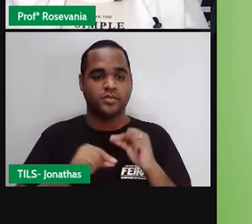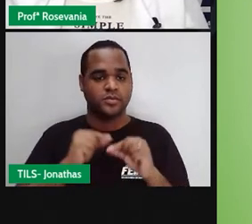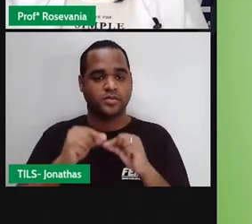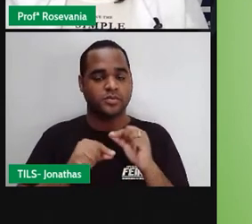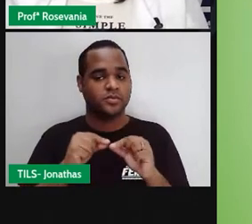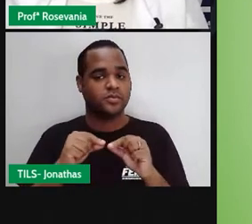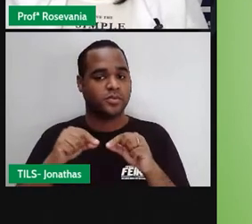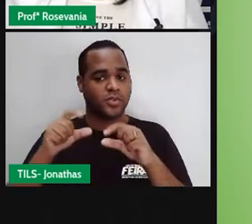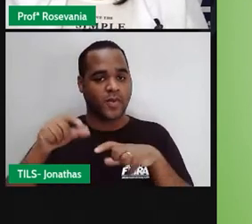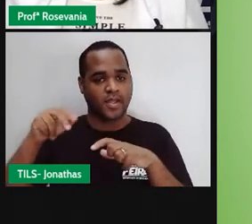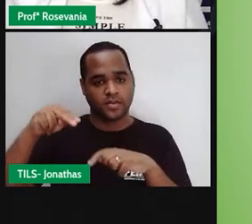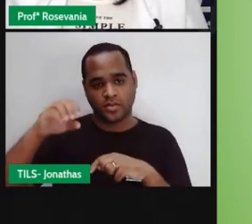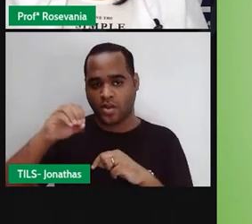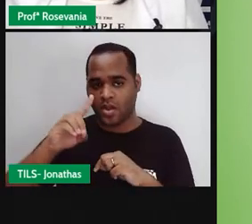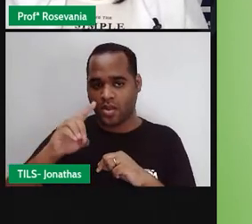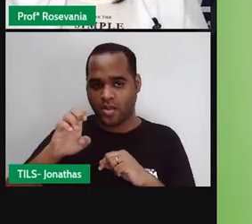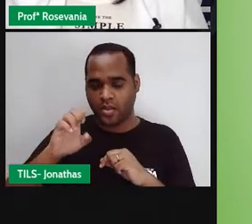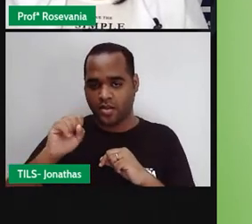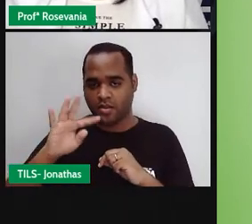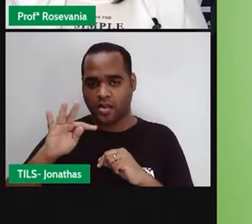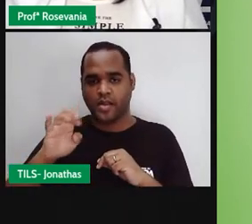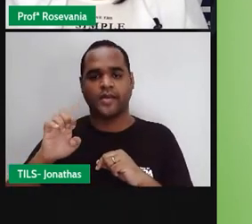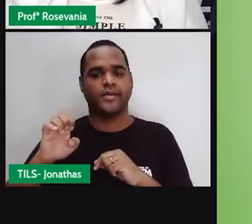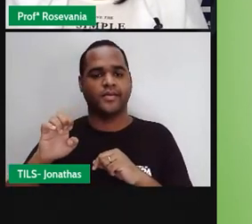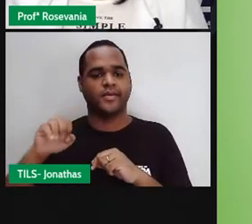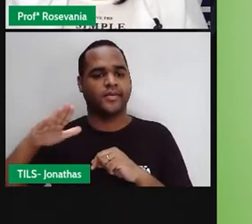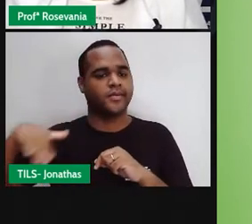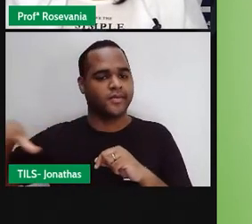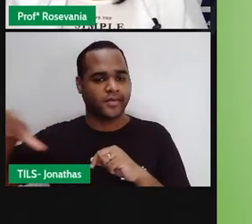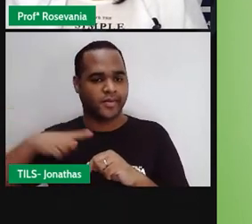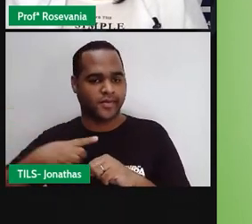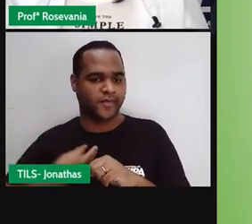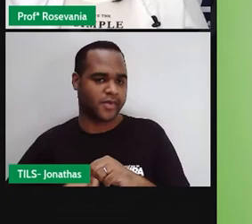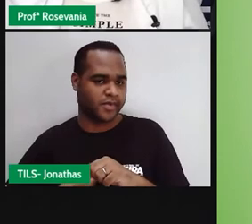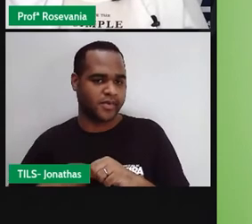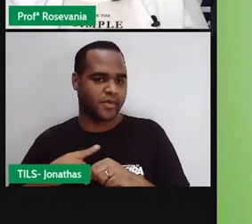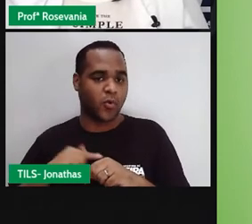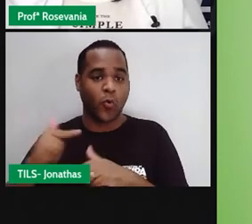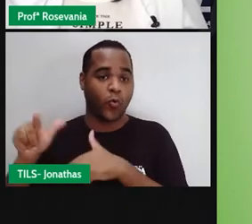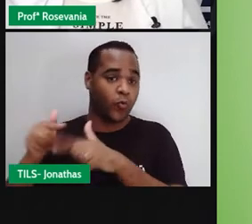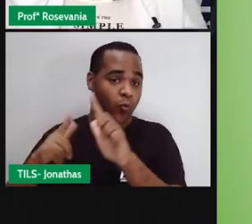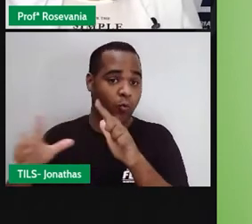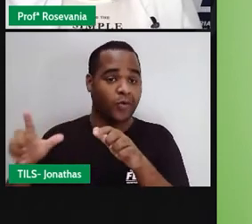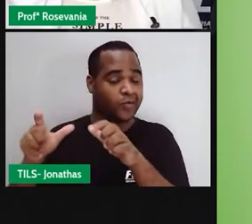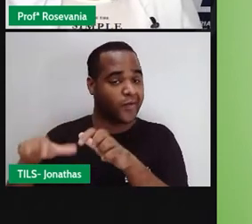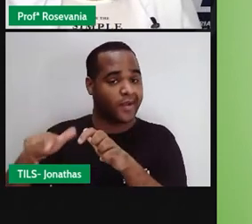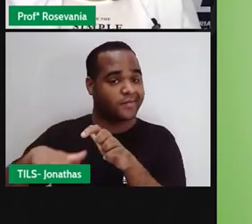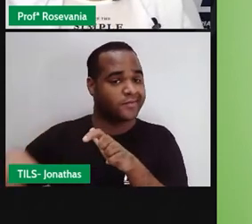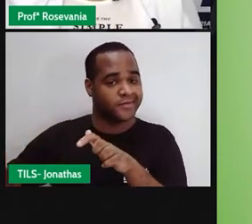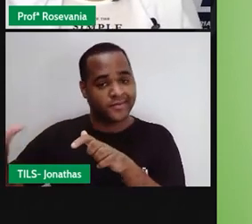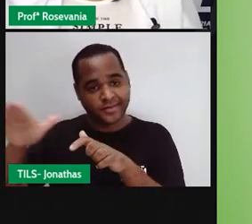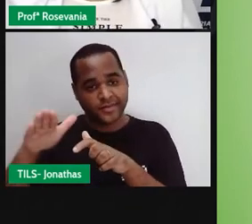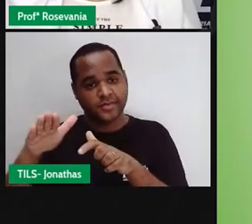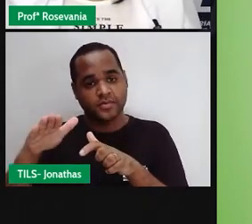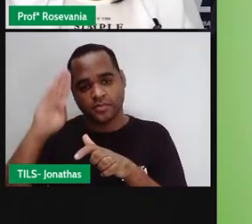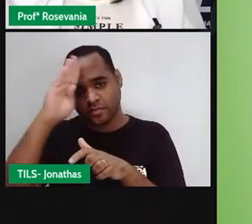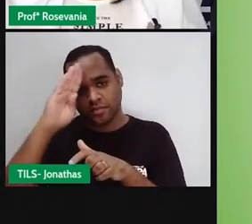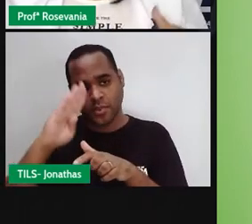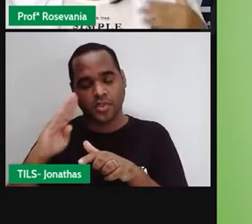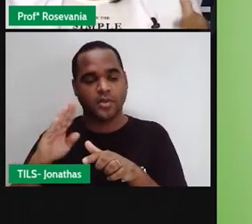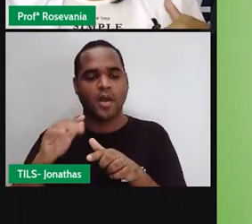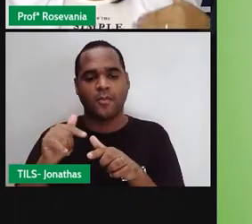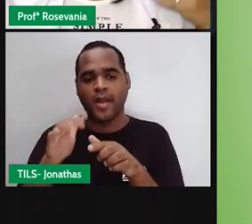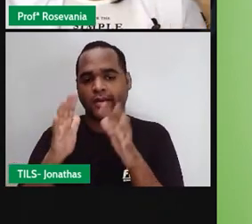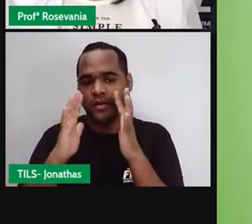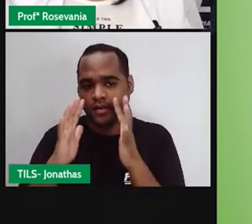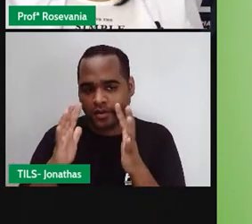saiu do Nordeste para vir para cá, claro que tiveram também das outras regiões. Mas é comum você, né, ouvir isso. É claro que